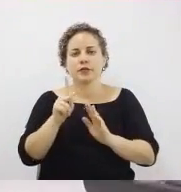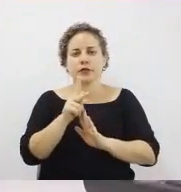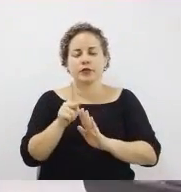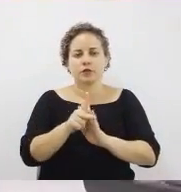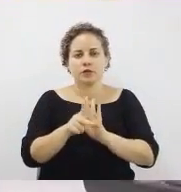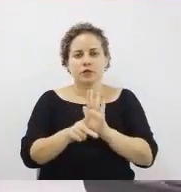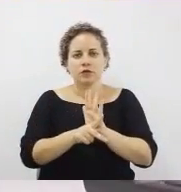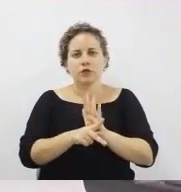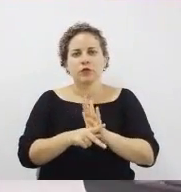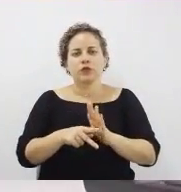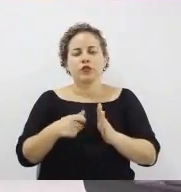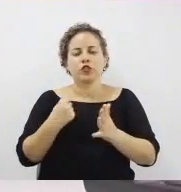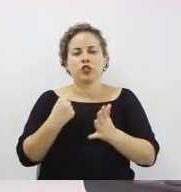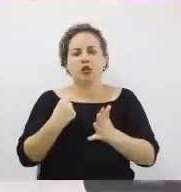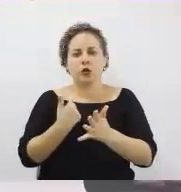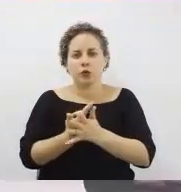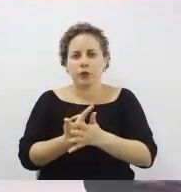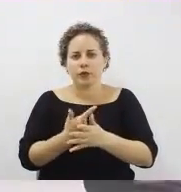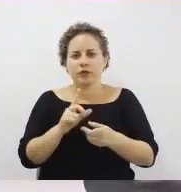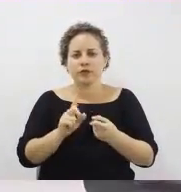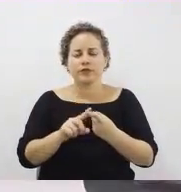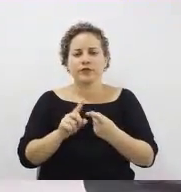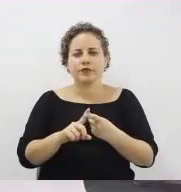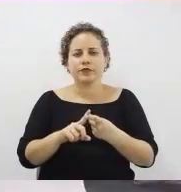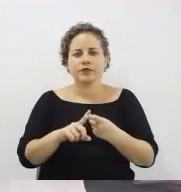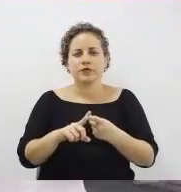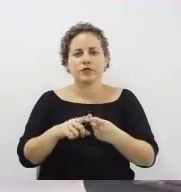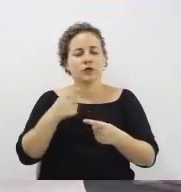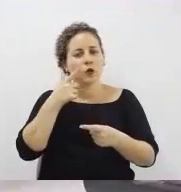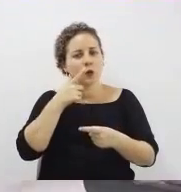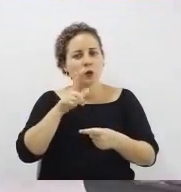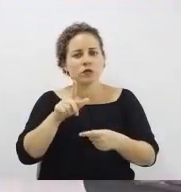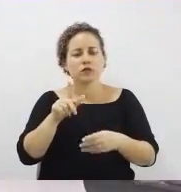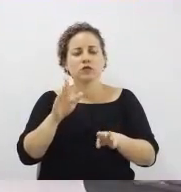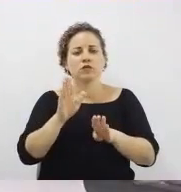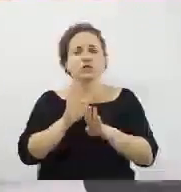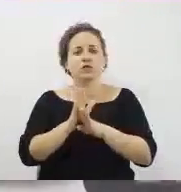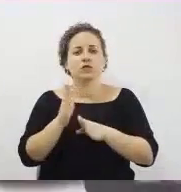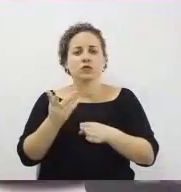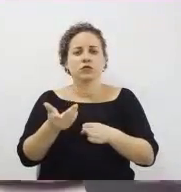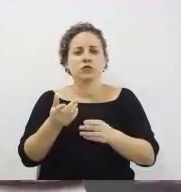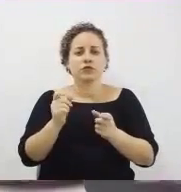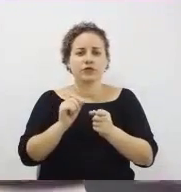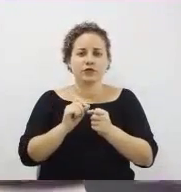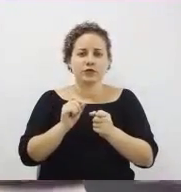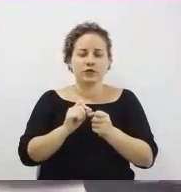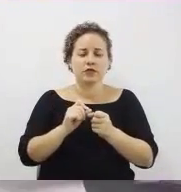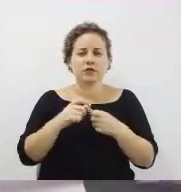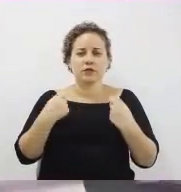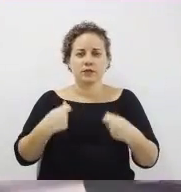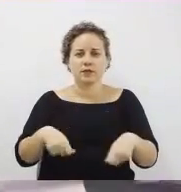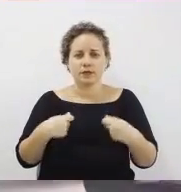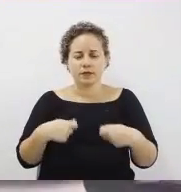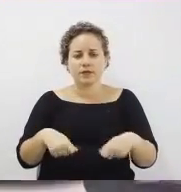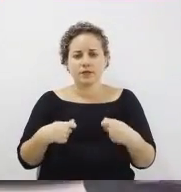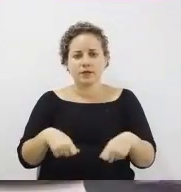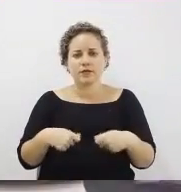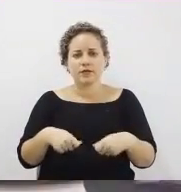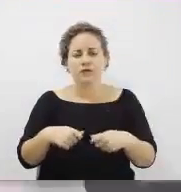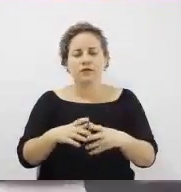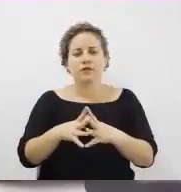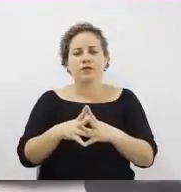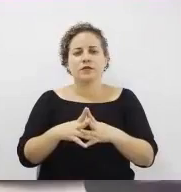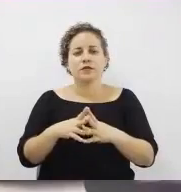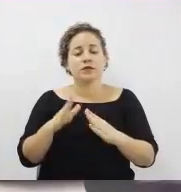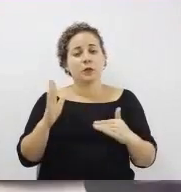de compras, fica responsável por fazer com que os produtos cheguem nas datas em que serão necessários para a